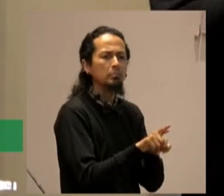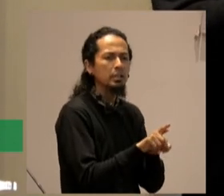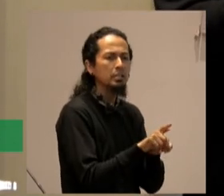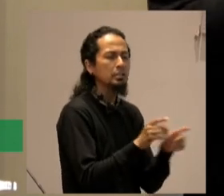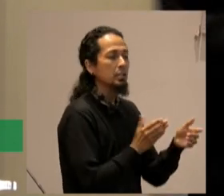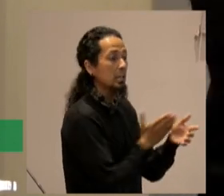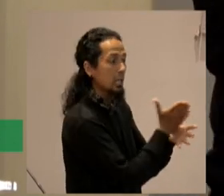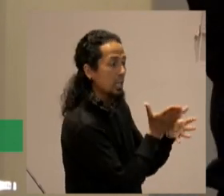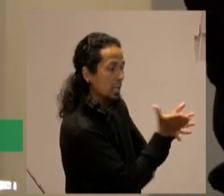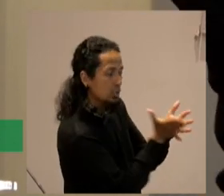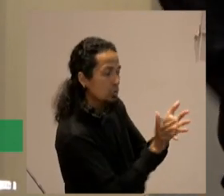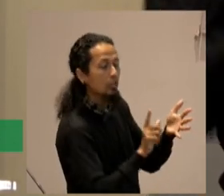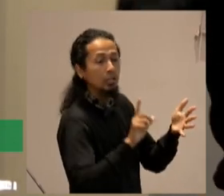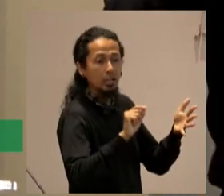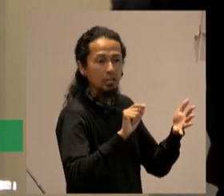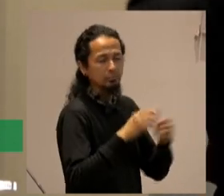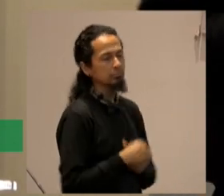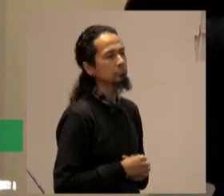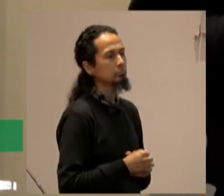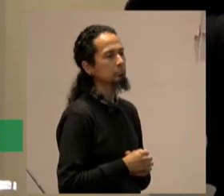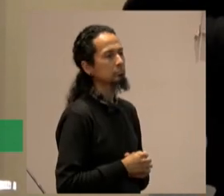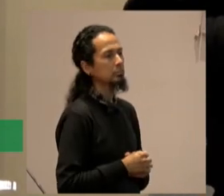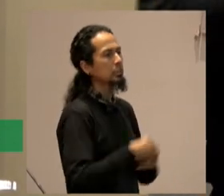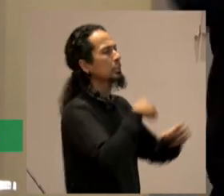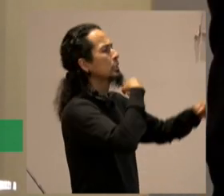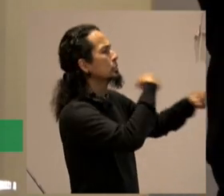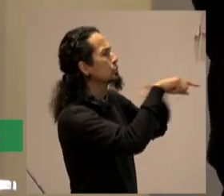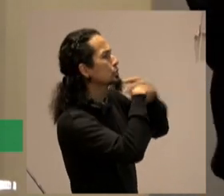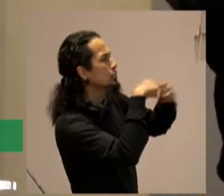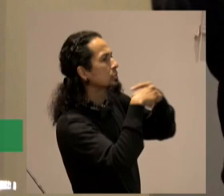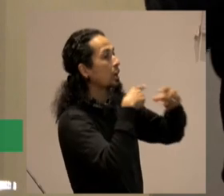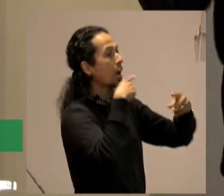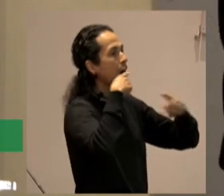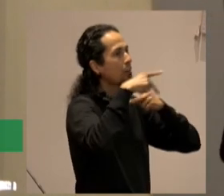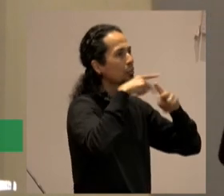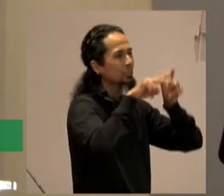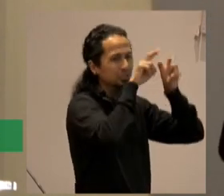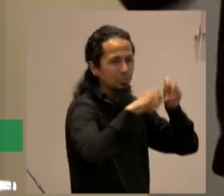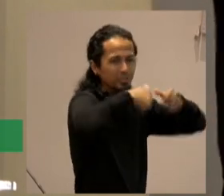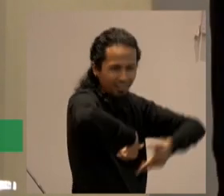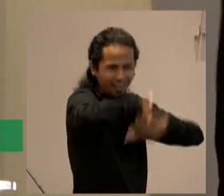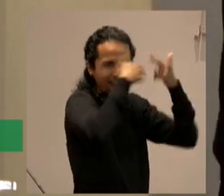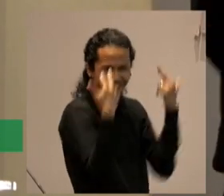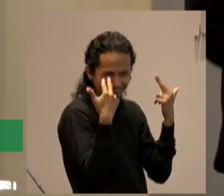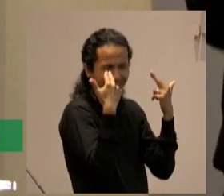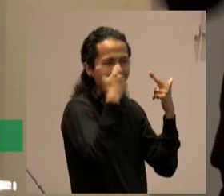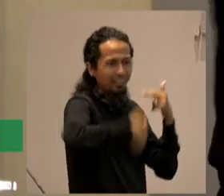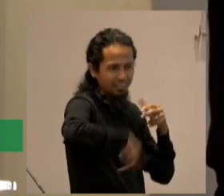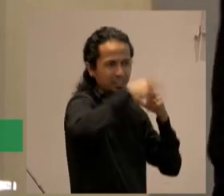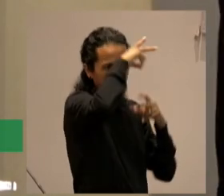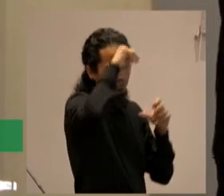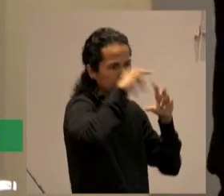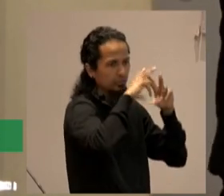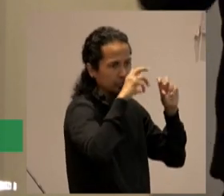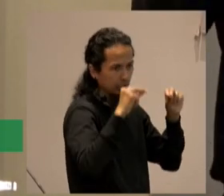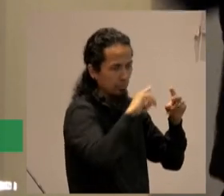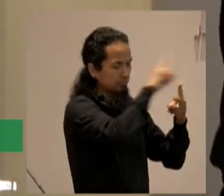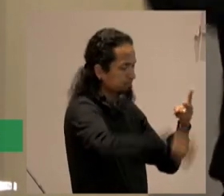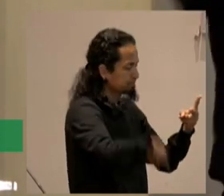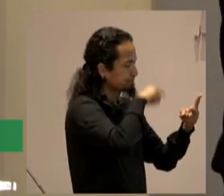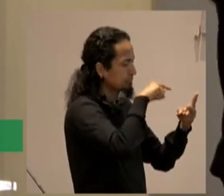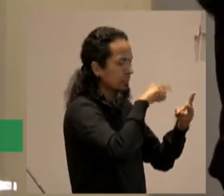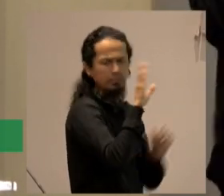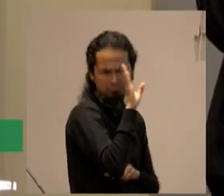soleadores. Discutir a política de educação das relações étnico-raciais na rede municipal de ensino de Florianópolis.